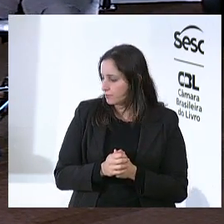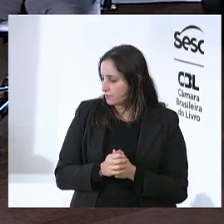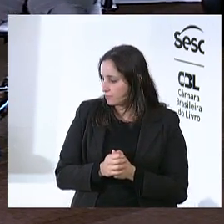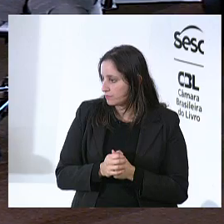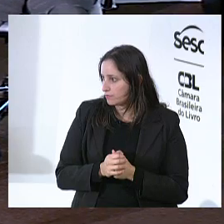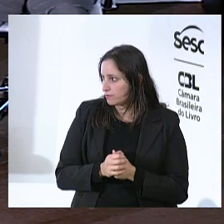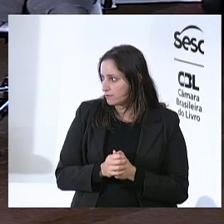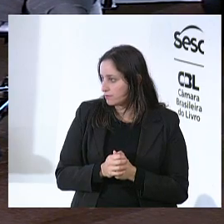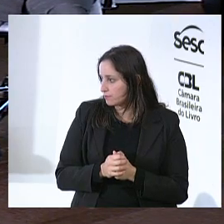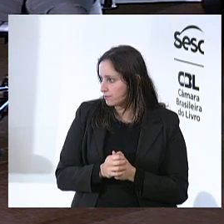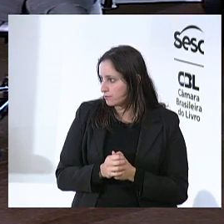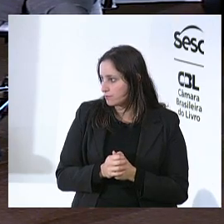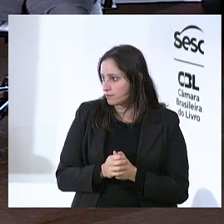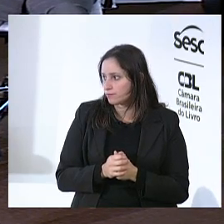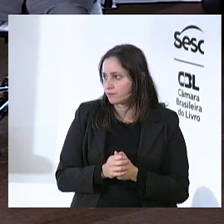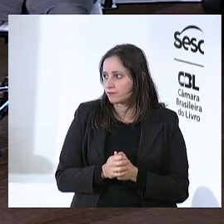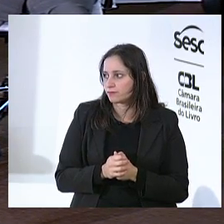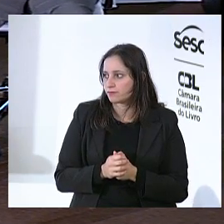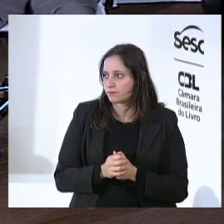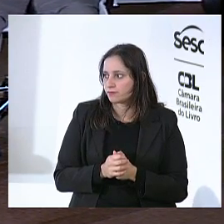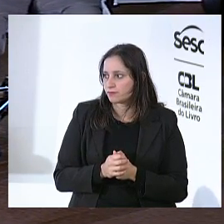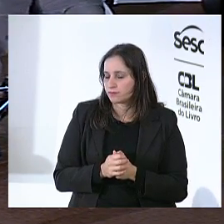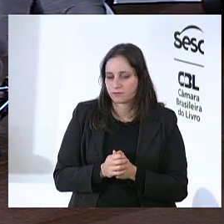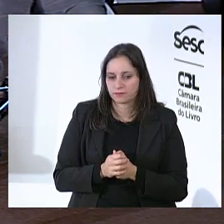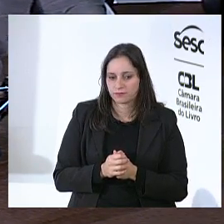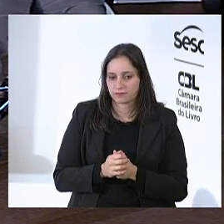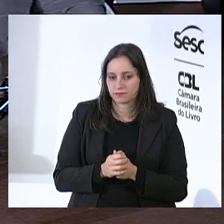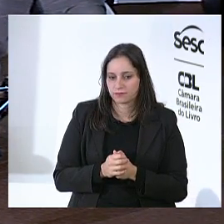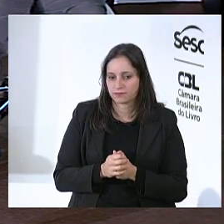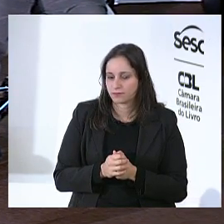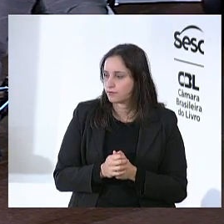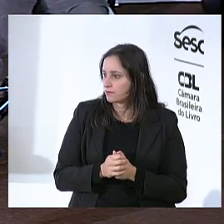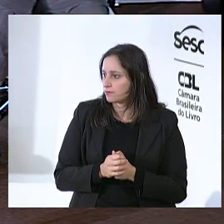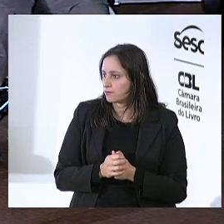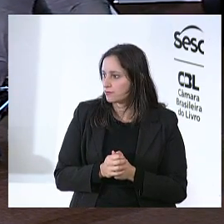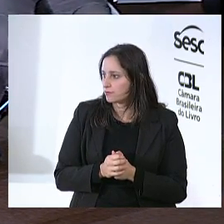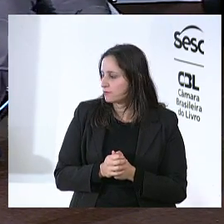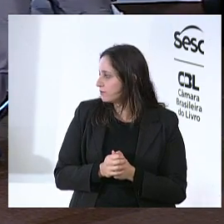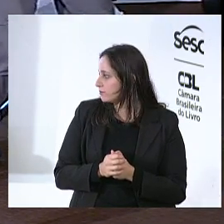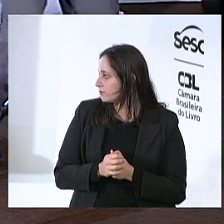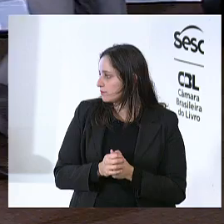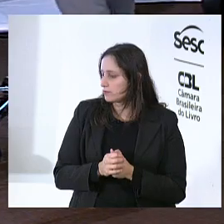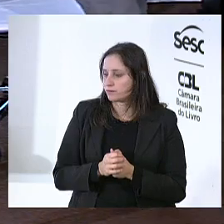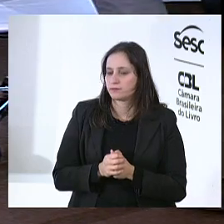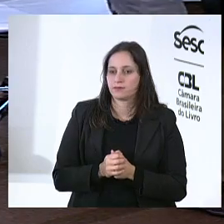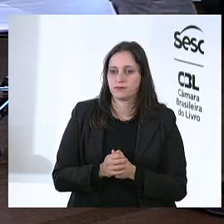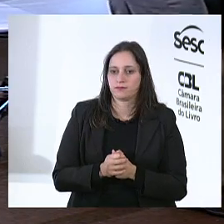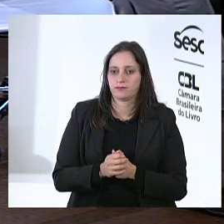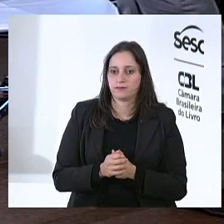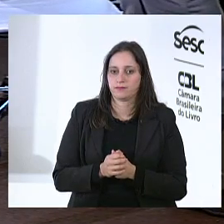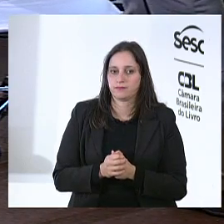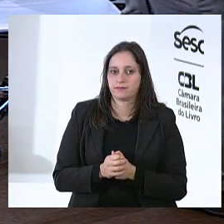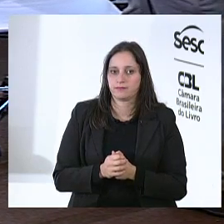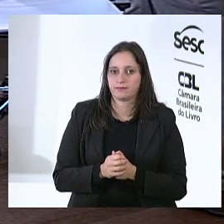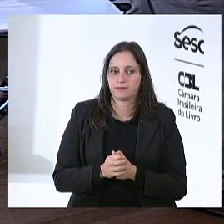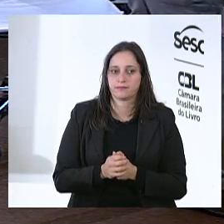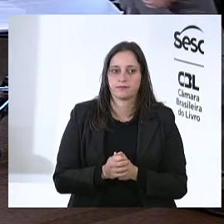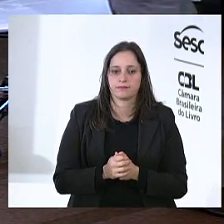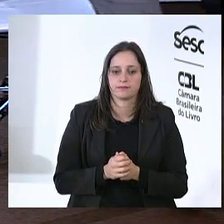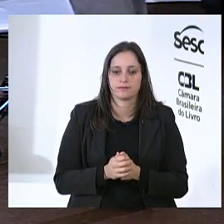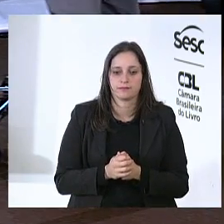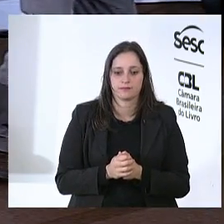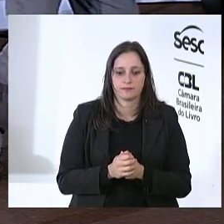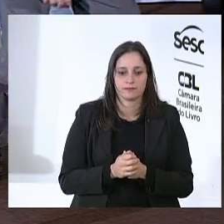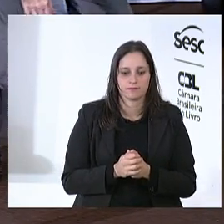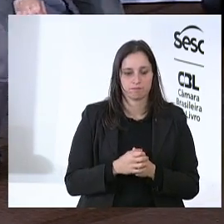Nós temos três, é isso? Você é ali. Ali. Tem mais alguém também? Peraí. Eu